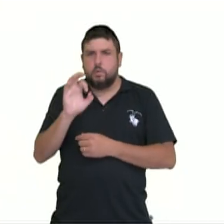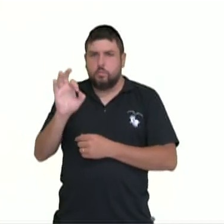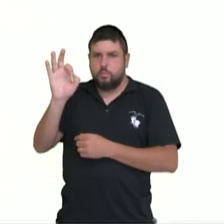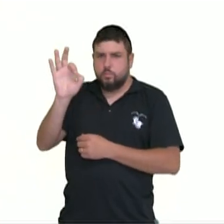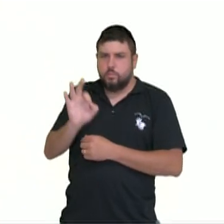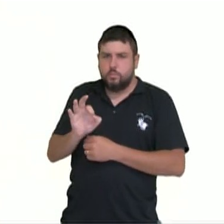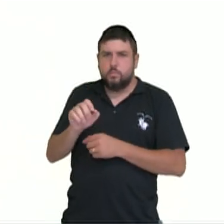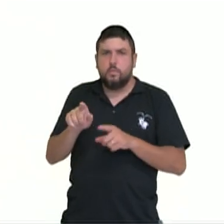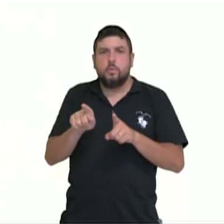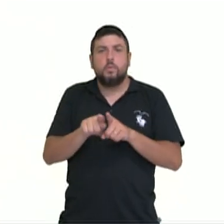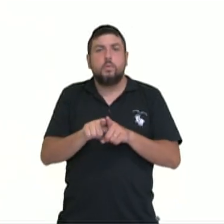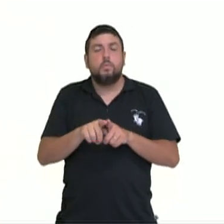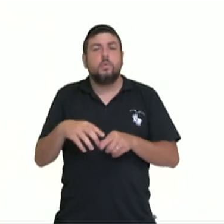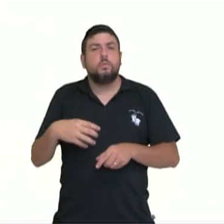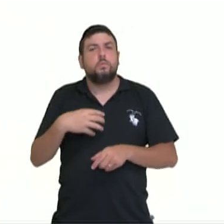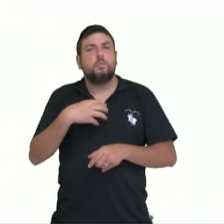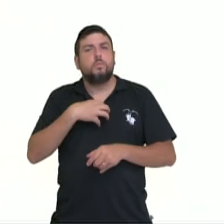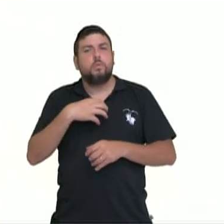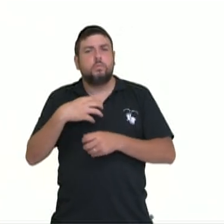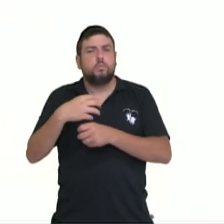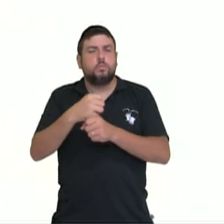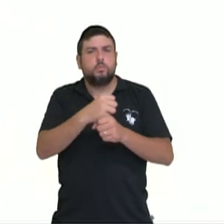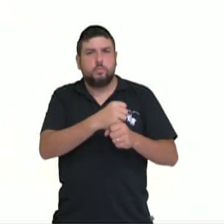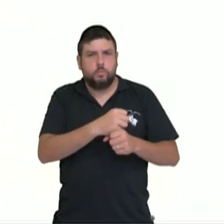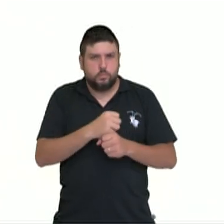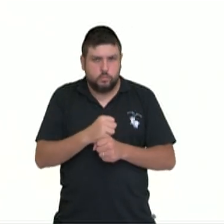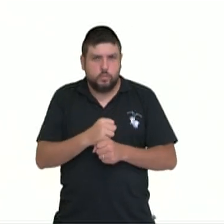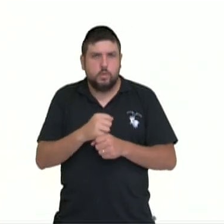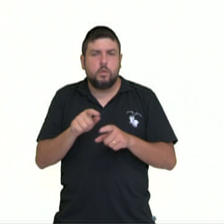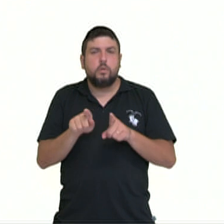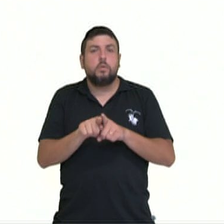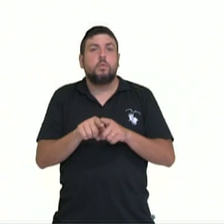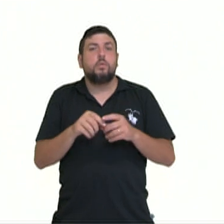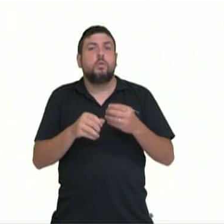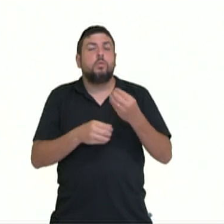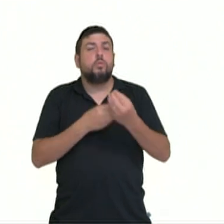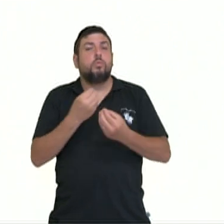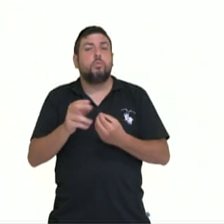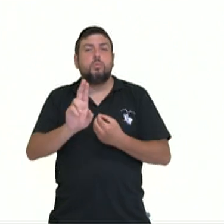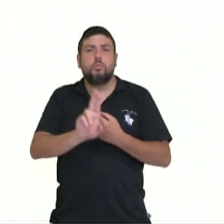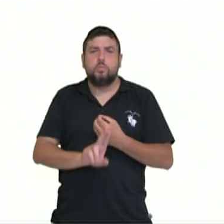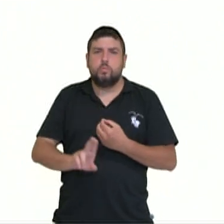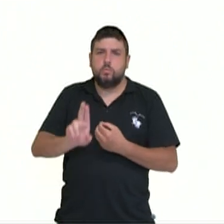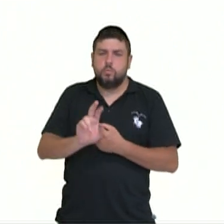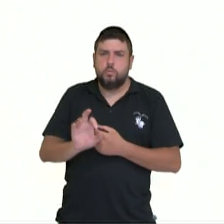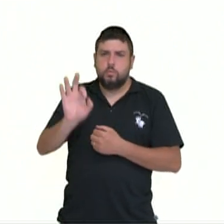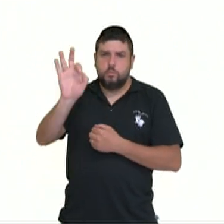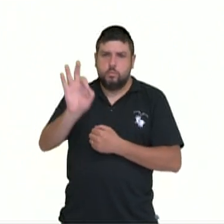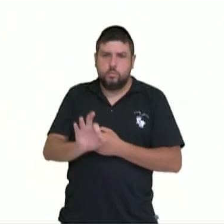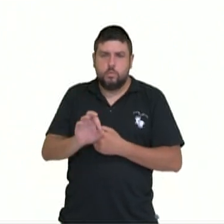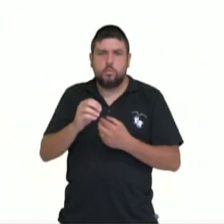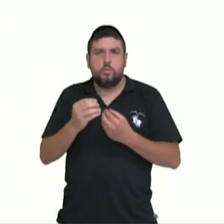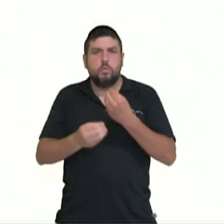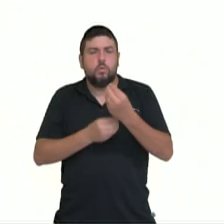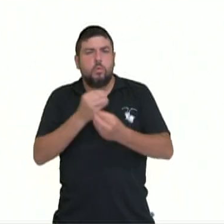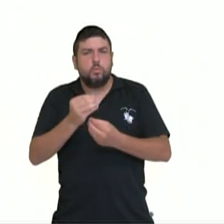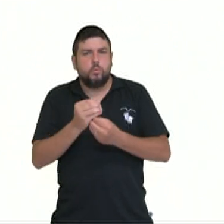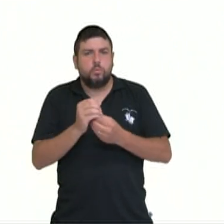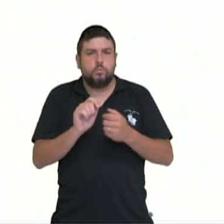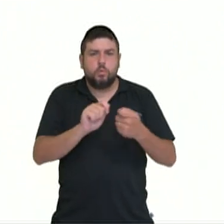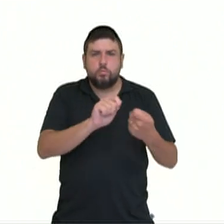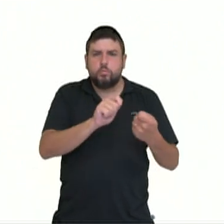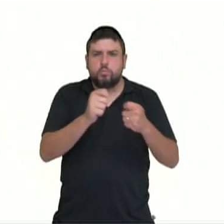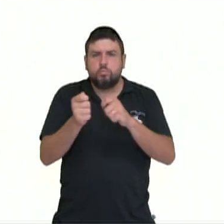as formas de cálculo da porcentagem, tá? As apresentações da porcentagem, como que eu coloco a apresentação